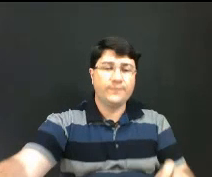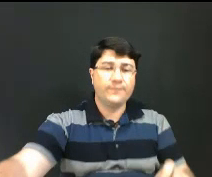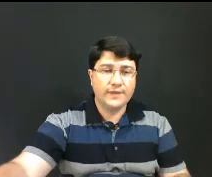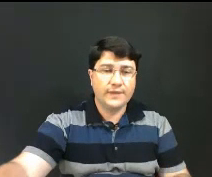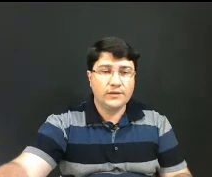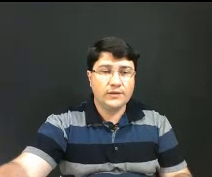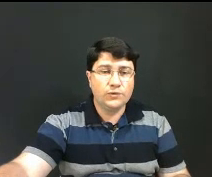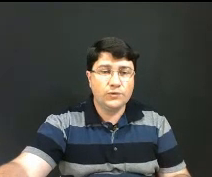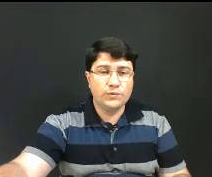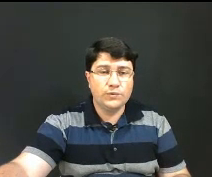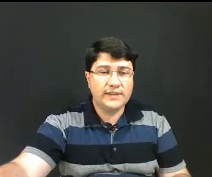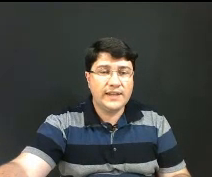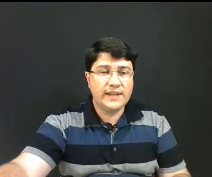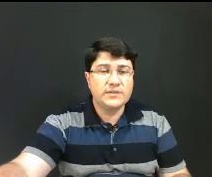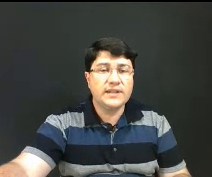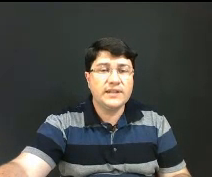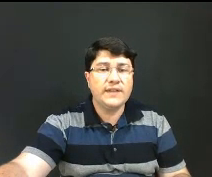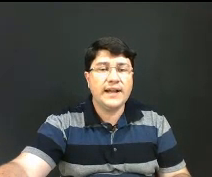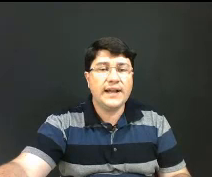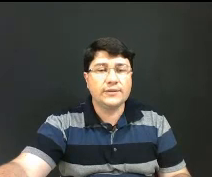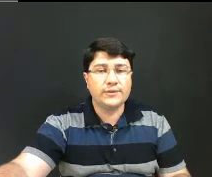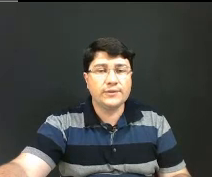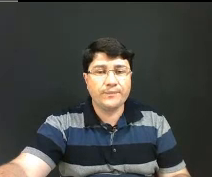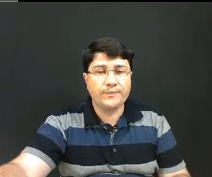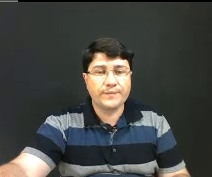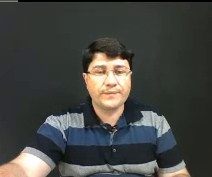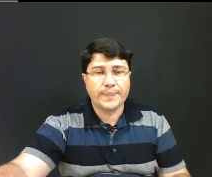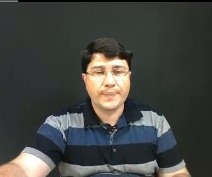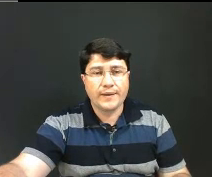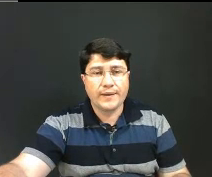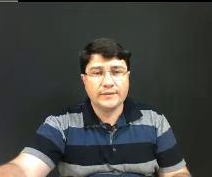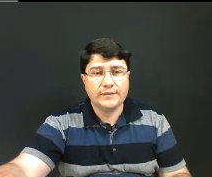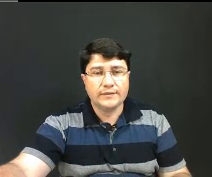nada. Não tem nenhum significado.